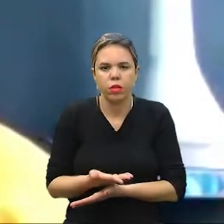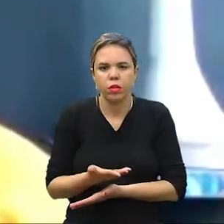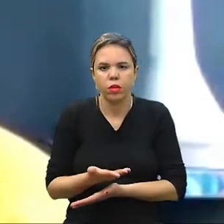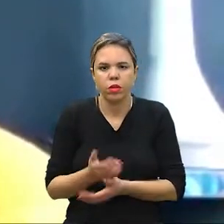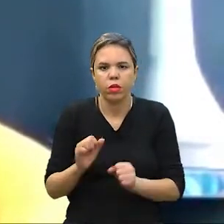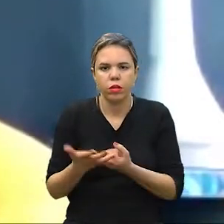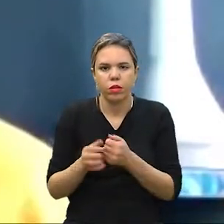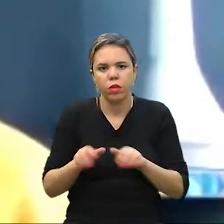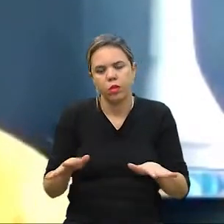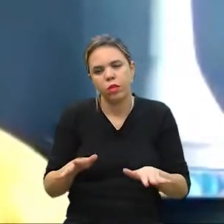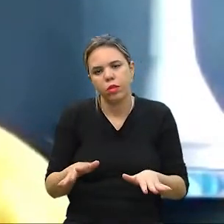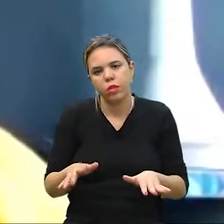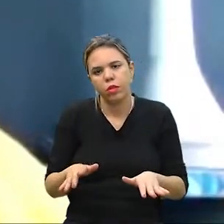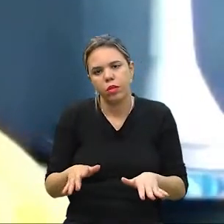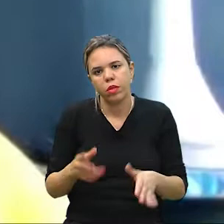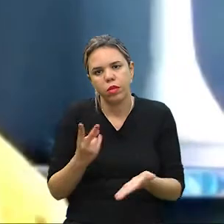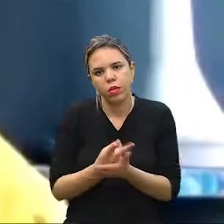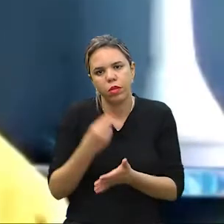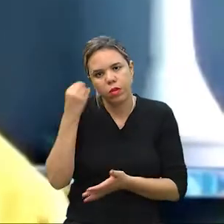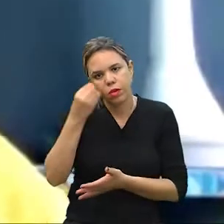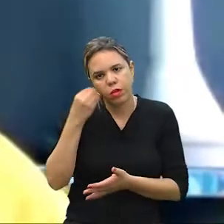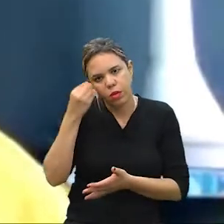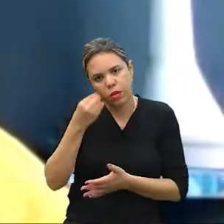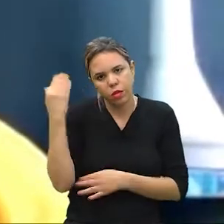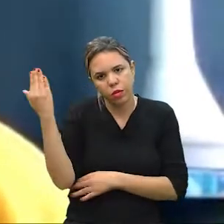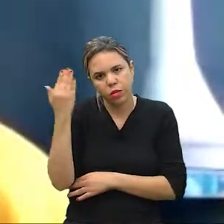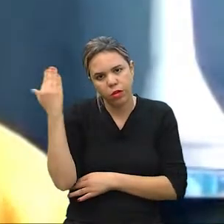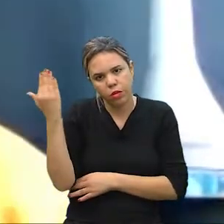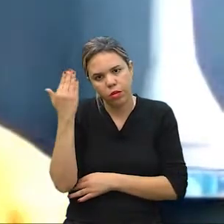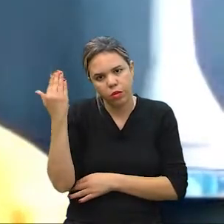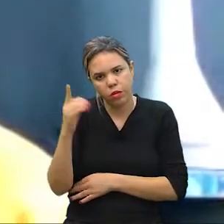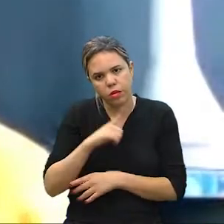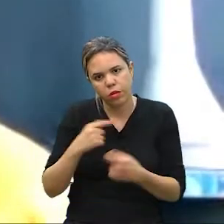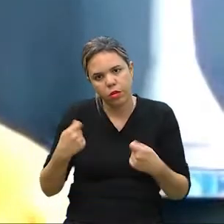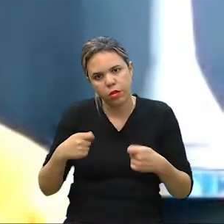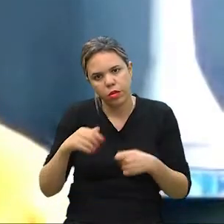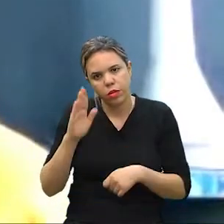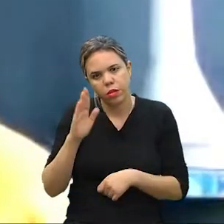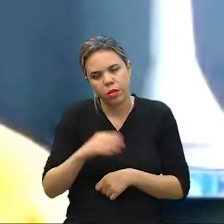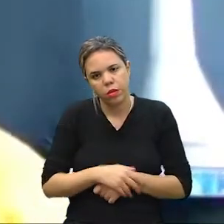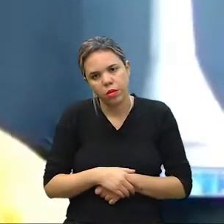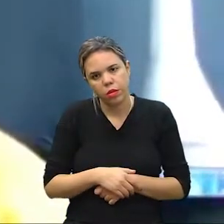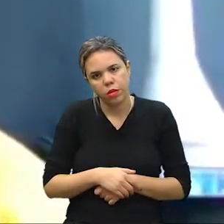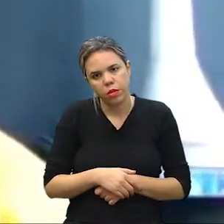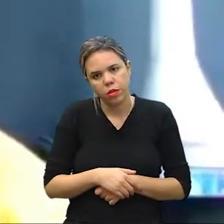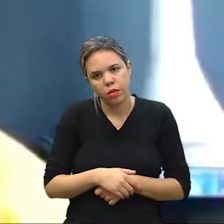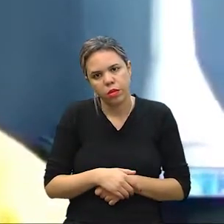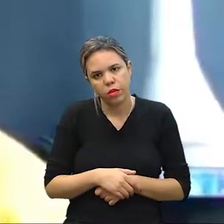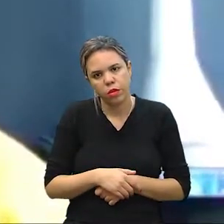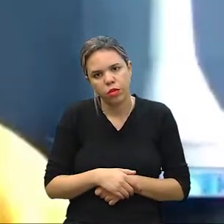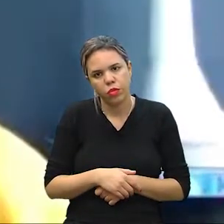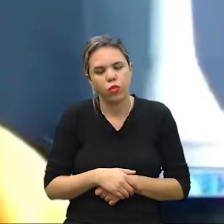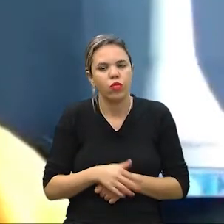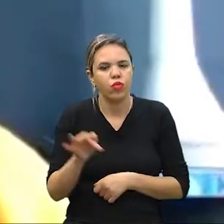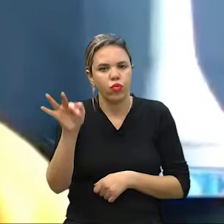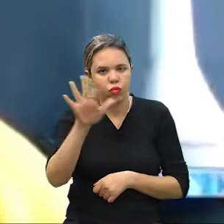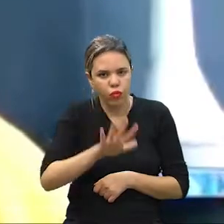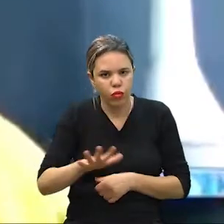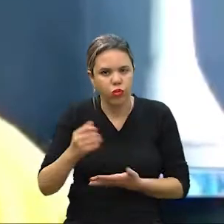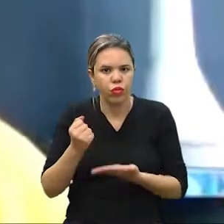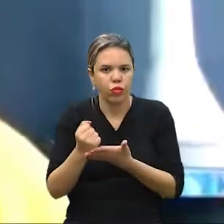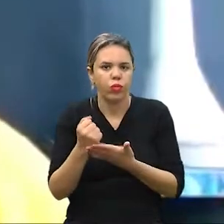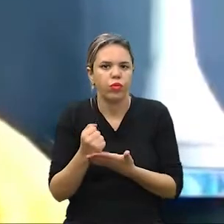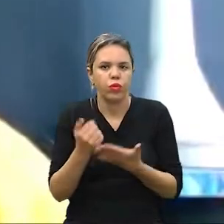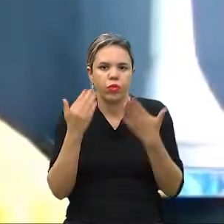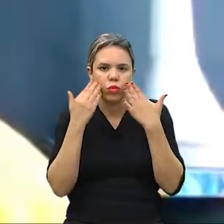da pandemia, a gente vai ter que ter a mesma experiência com o clima. Nós vamos precisar cada vez mais dos esforços federais, mas está ficando cada vez